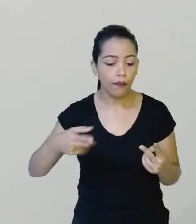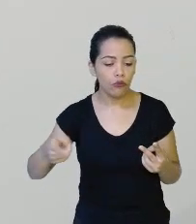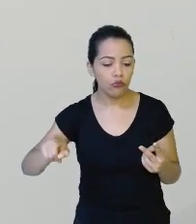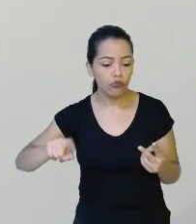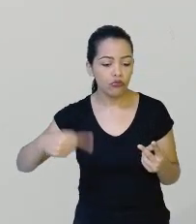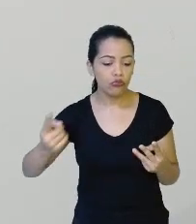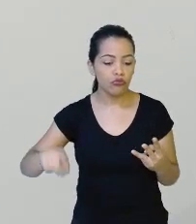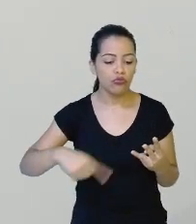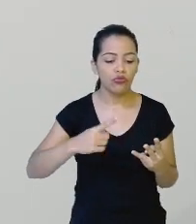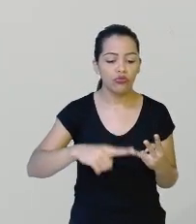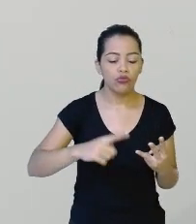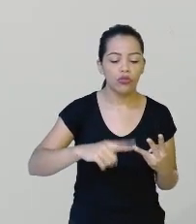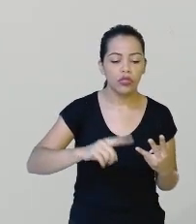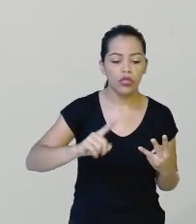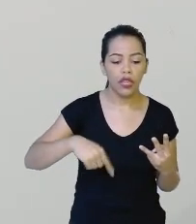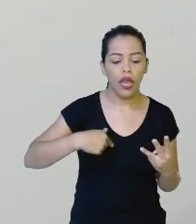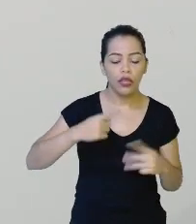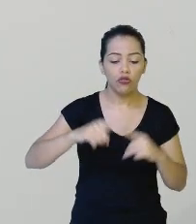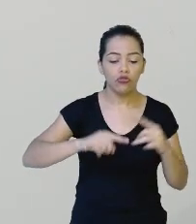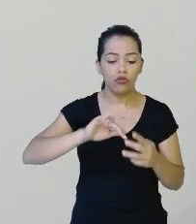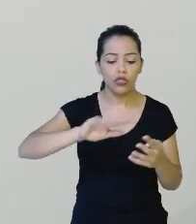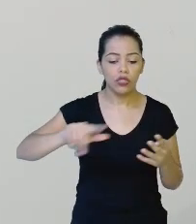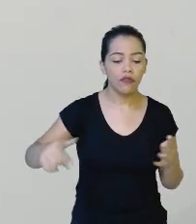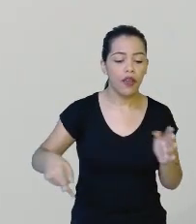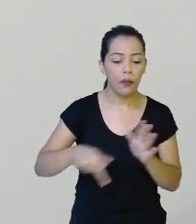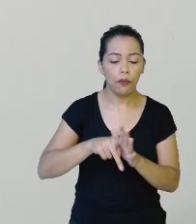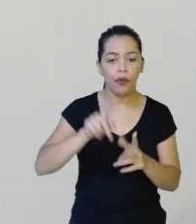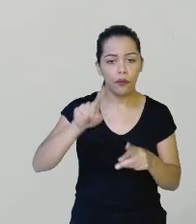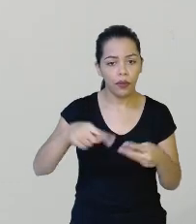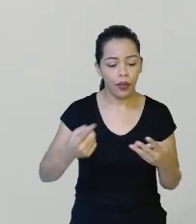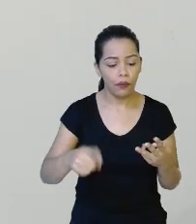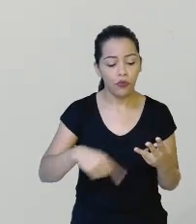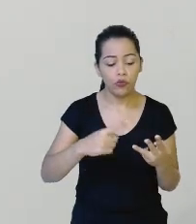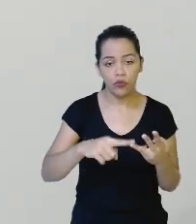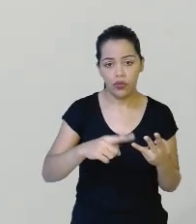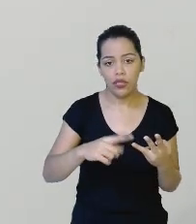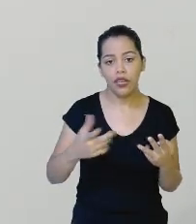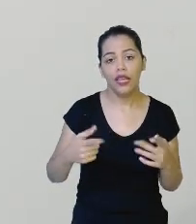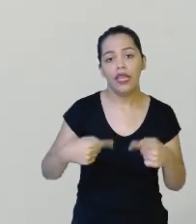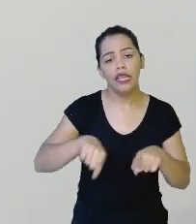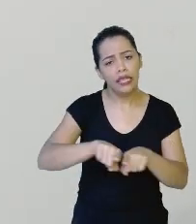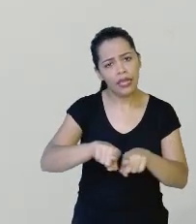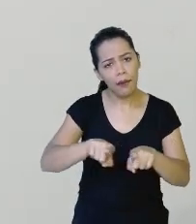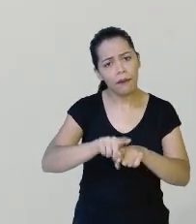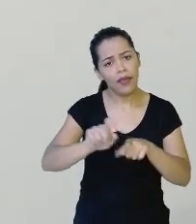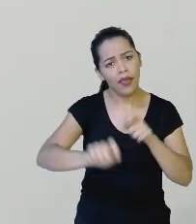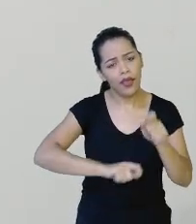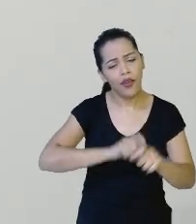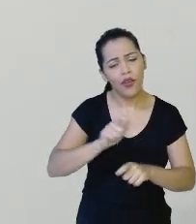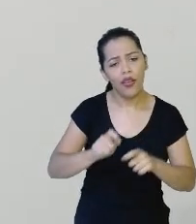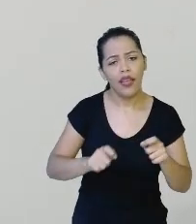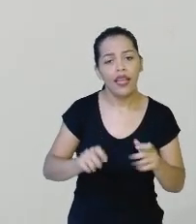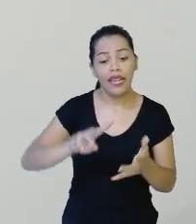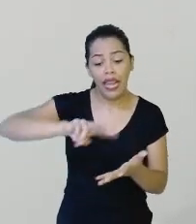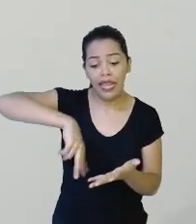instrumentos musicais e também nas danças. Né? Existem algumas danças que a